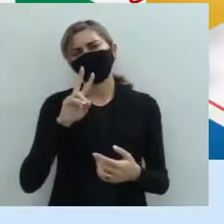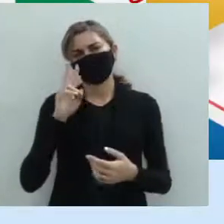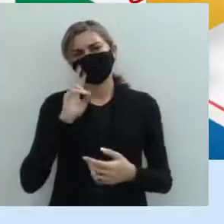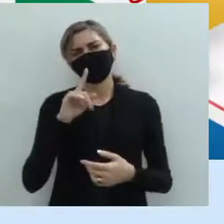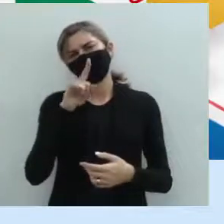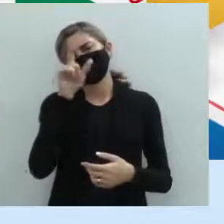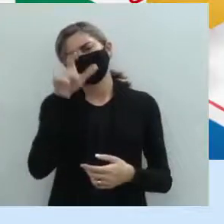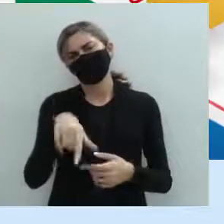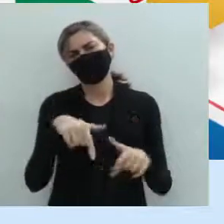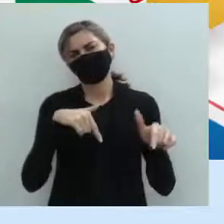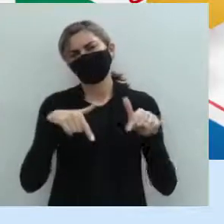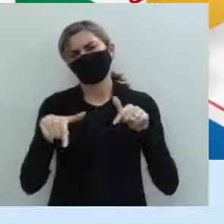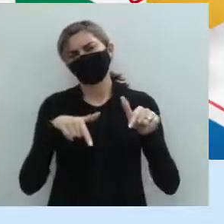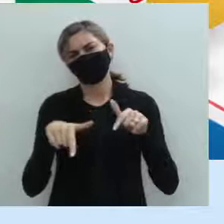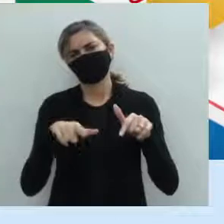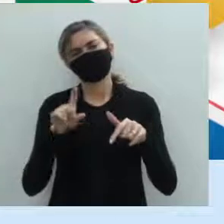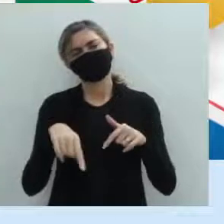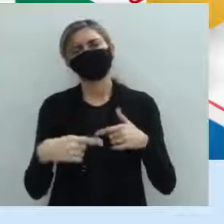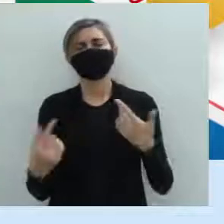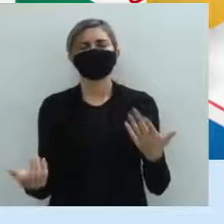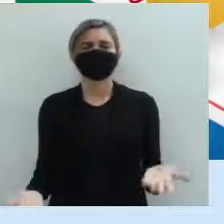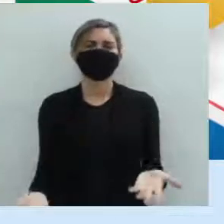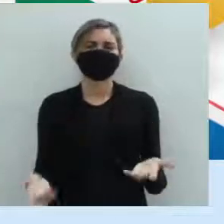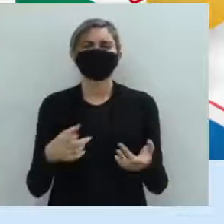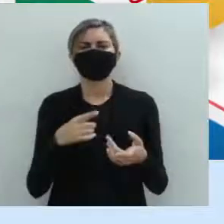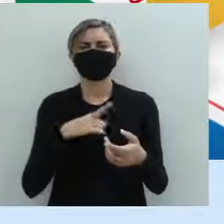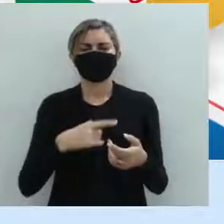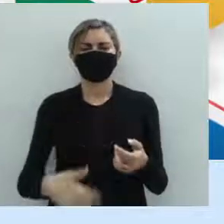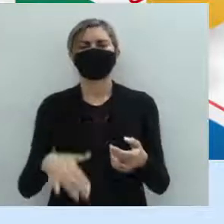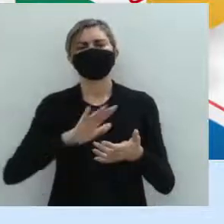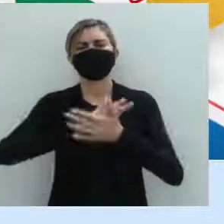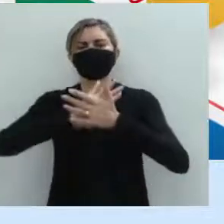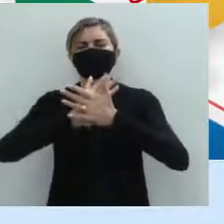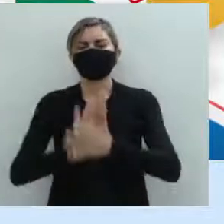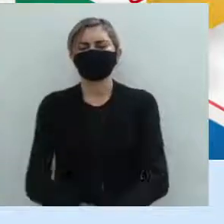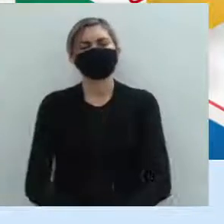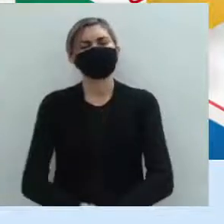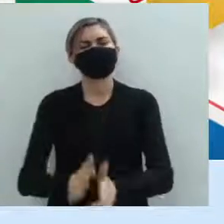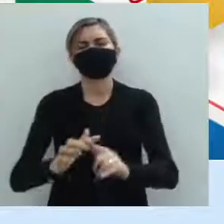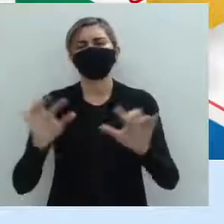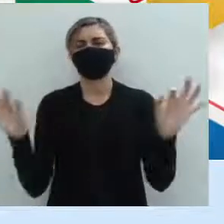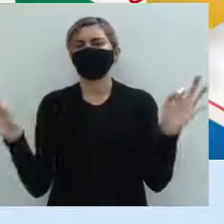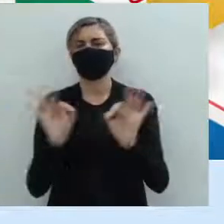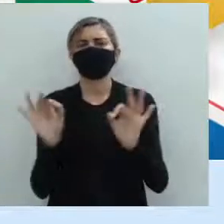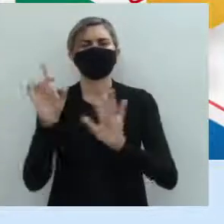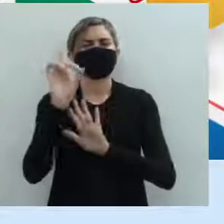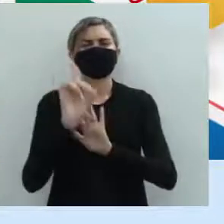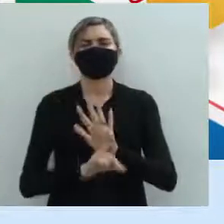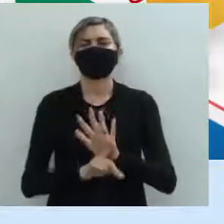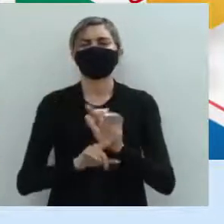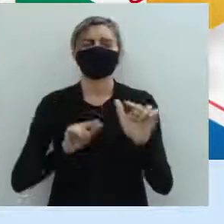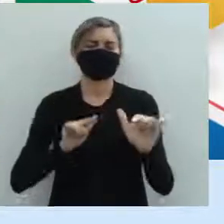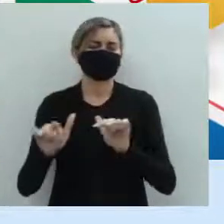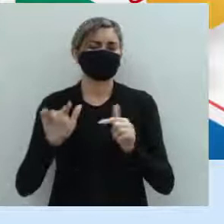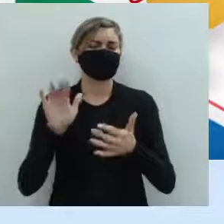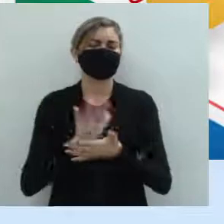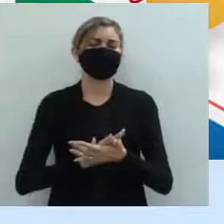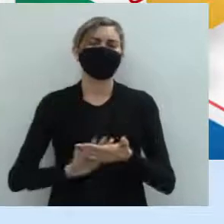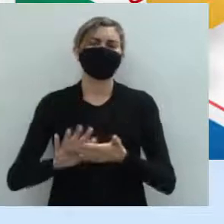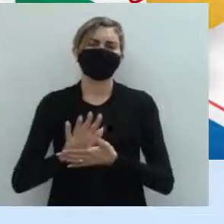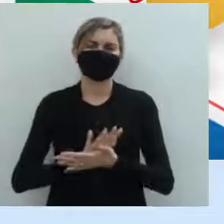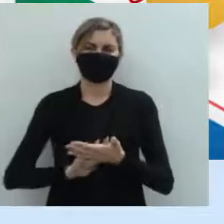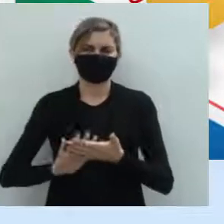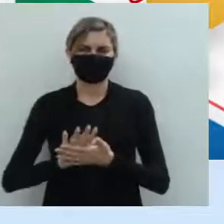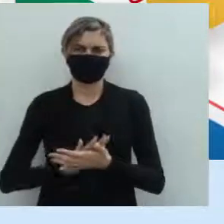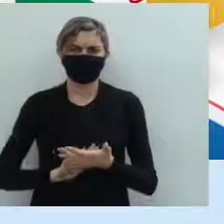esse trabalhador aí e essa trabalhadora, ele vai ser explorado porque ele não tem nenhum direito trabalhista sobre essa função que ele